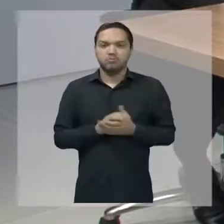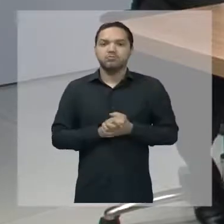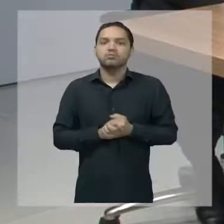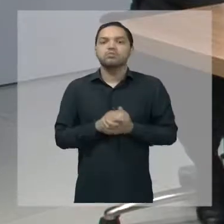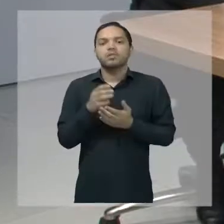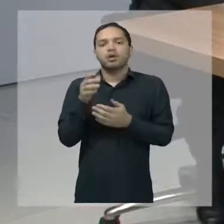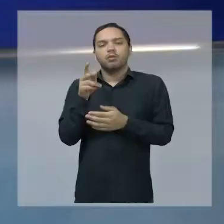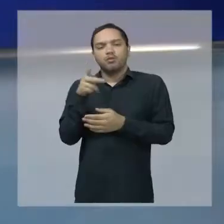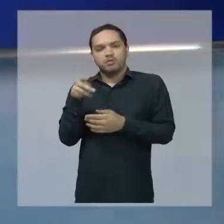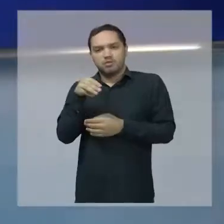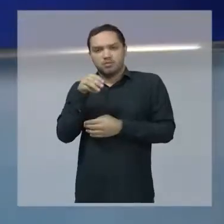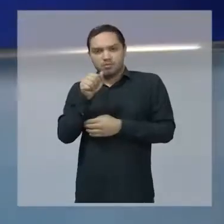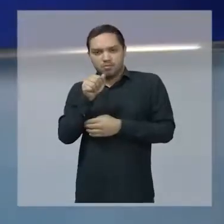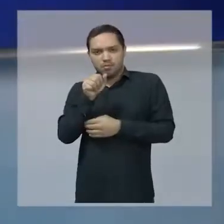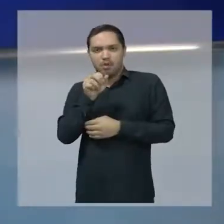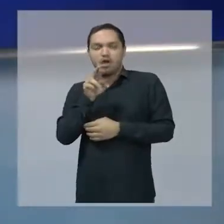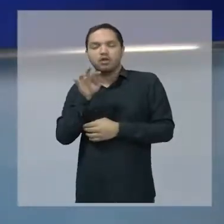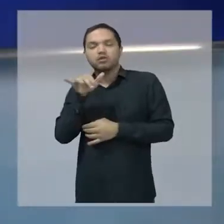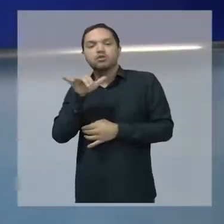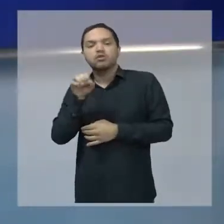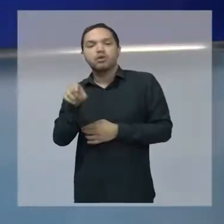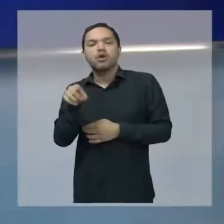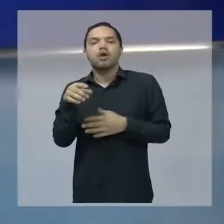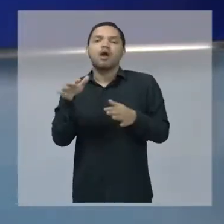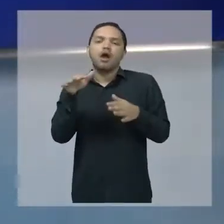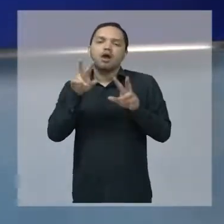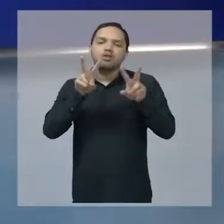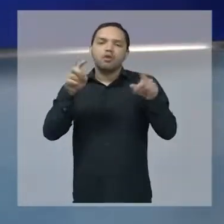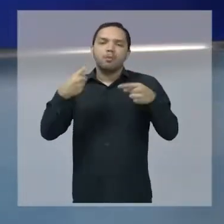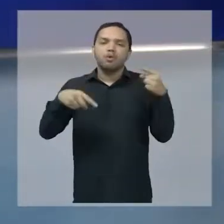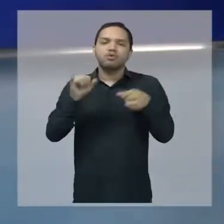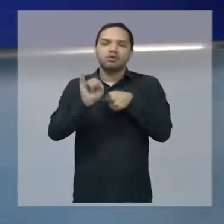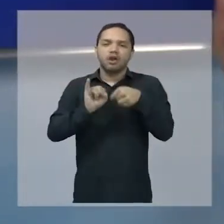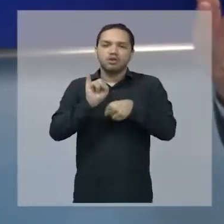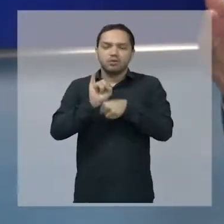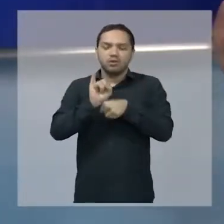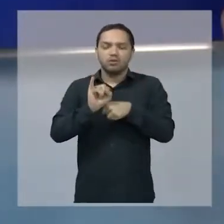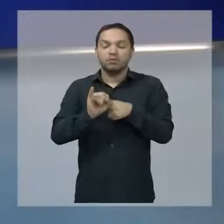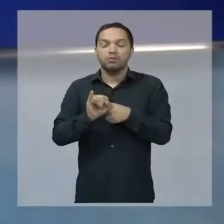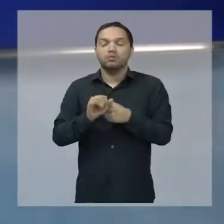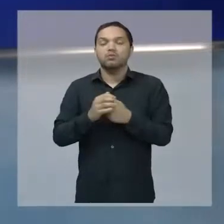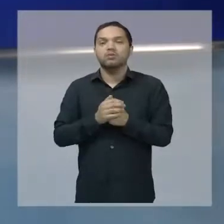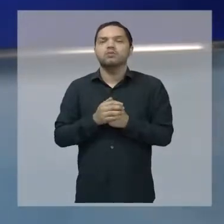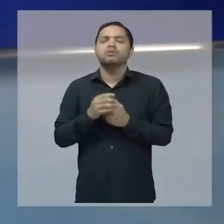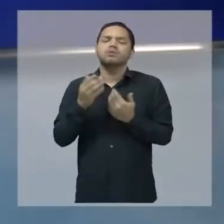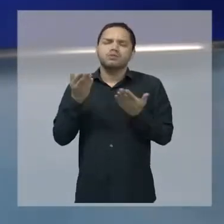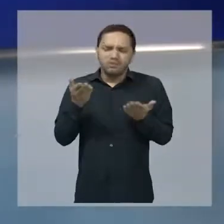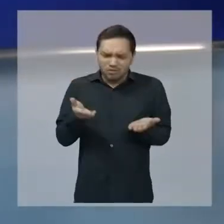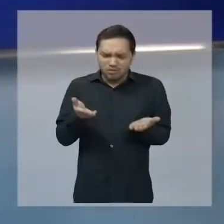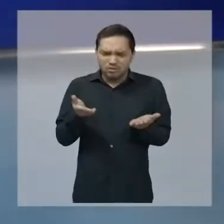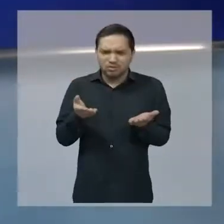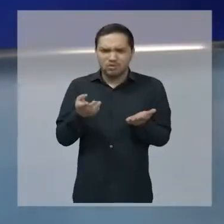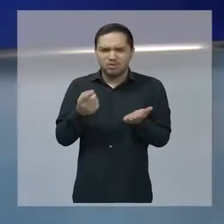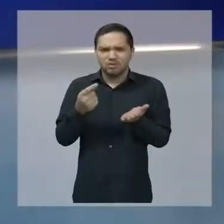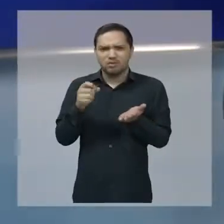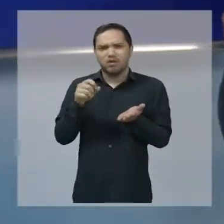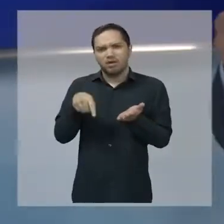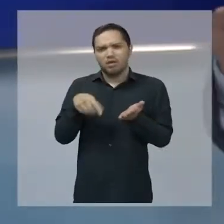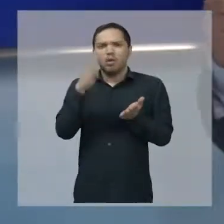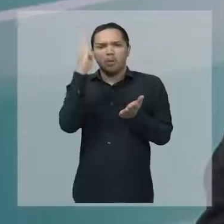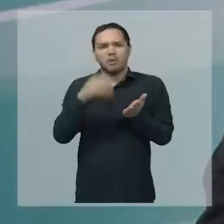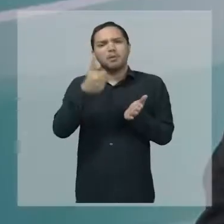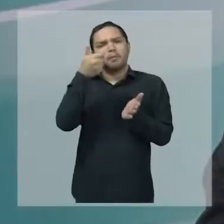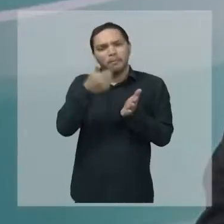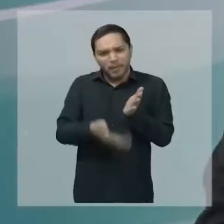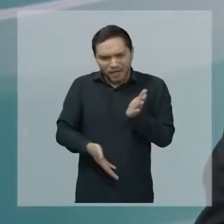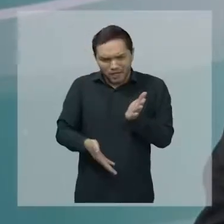Martônio, queria começar novamente com você. Um pouco de política internacional aqui. O que isso significa? É efetivamente